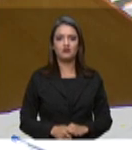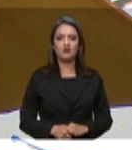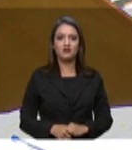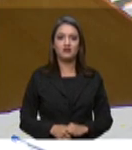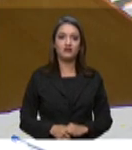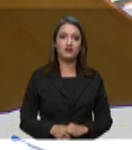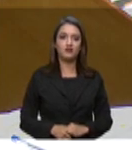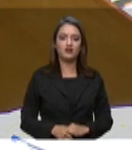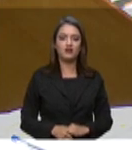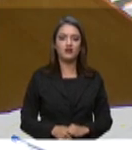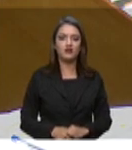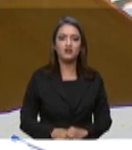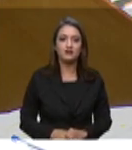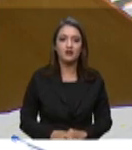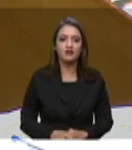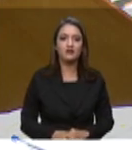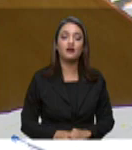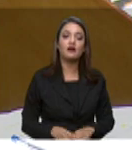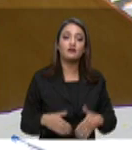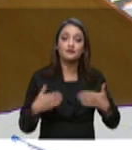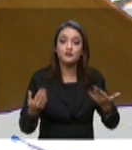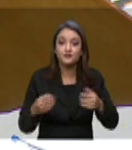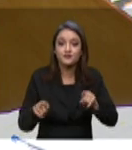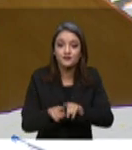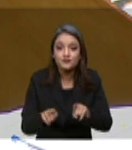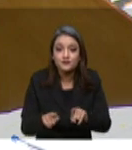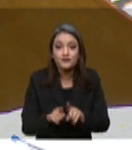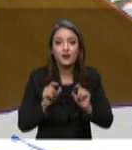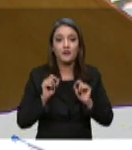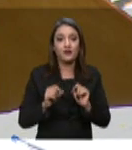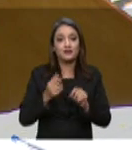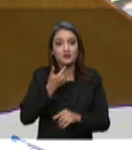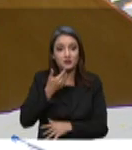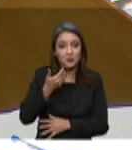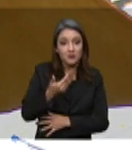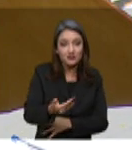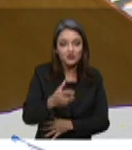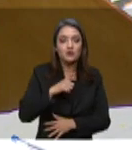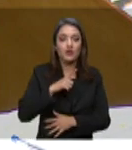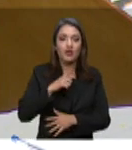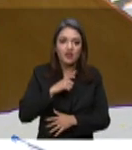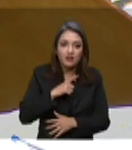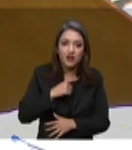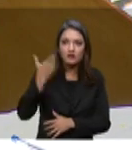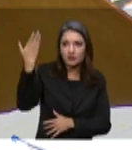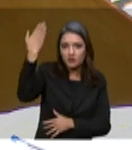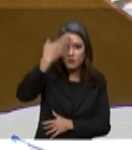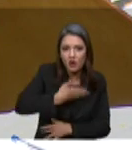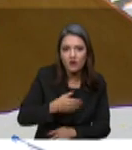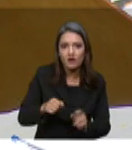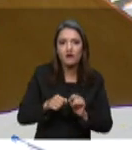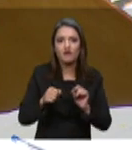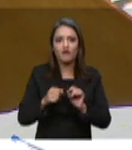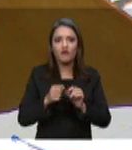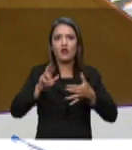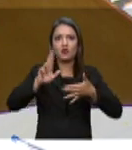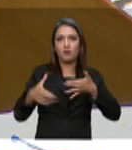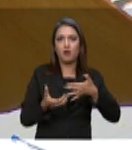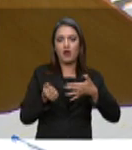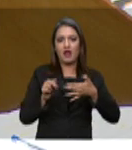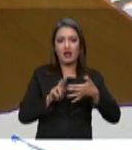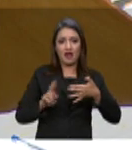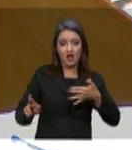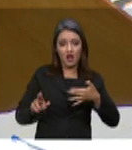é da mesma forma rejeito as preliminares sobre os indeferimento de pedido de produção de prova também trazidas em sede de agravo regimental